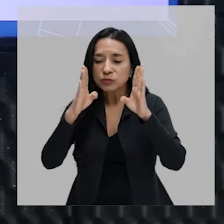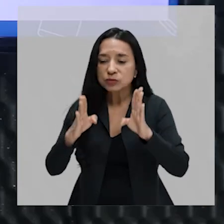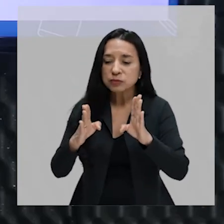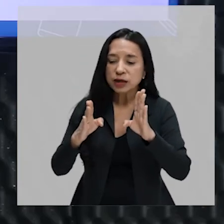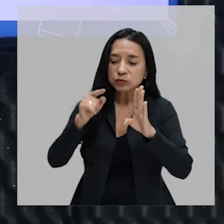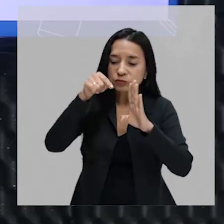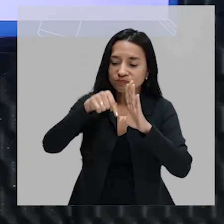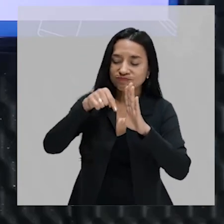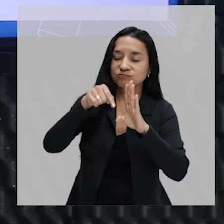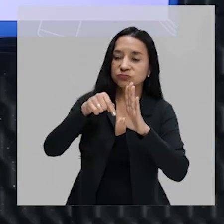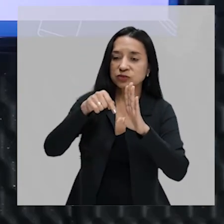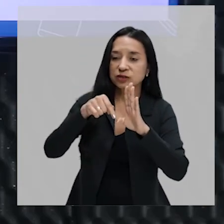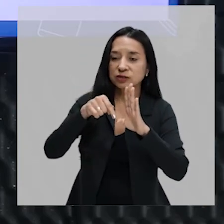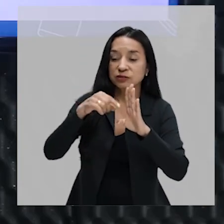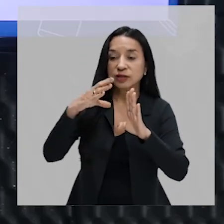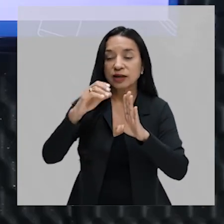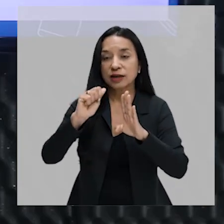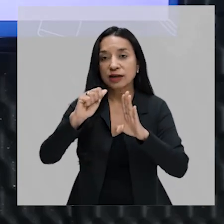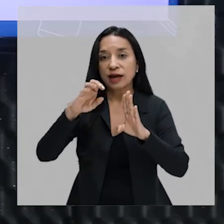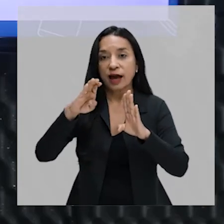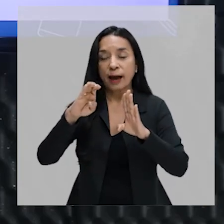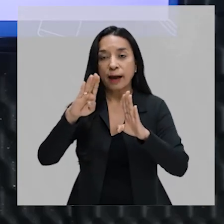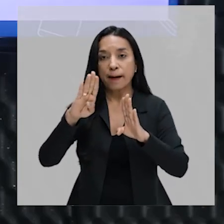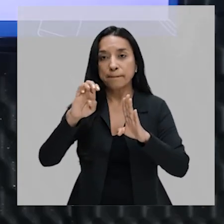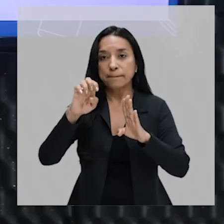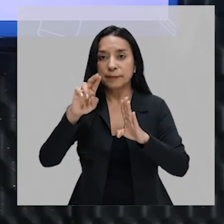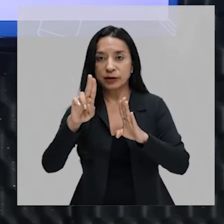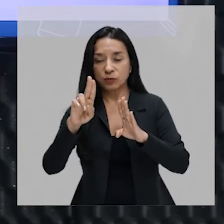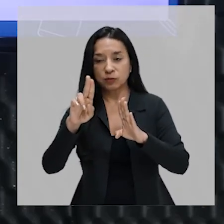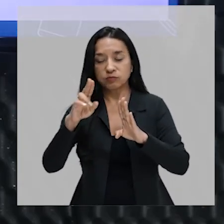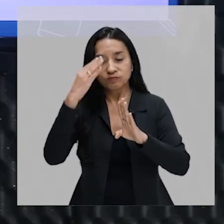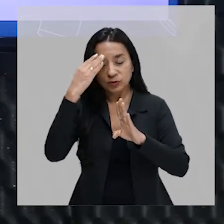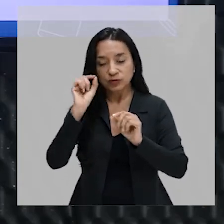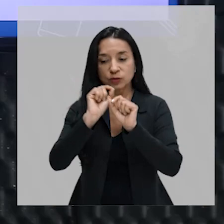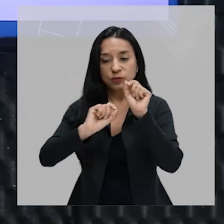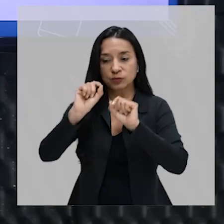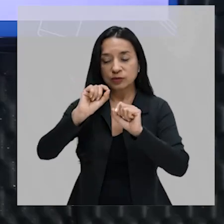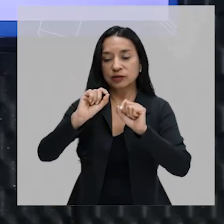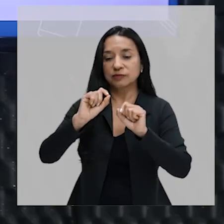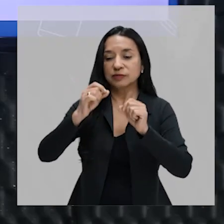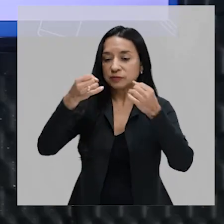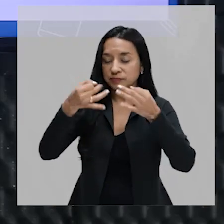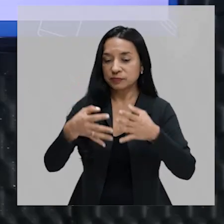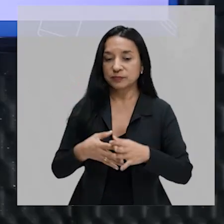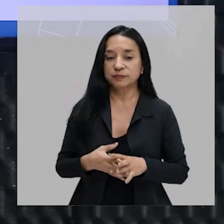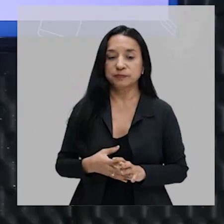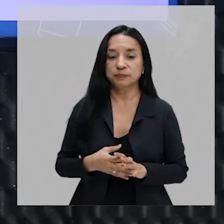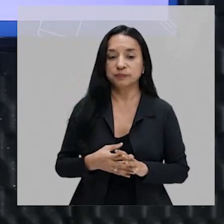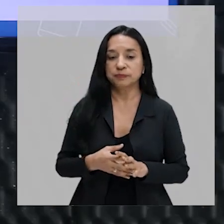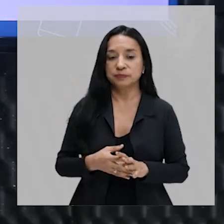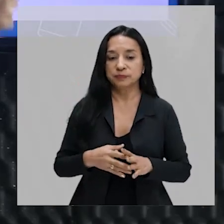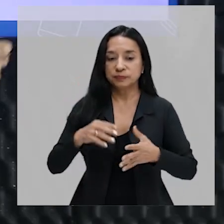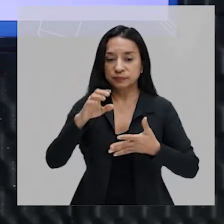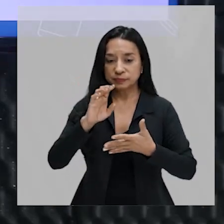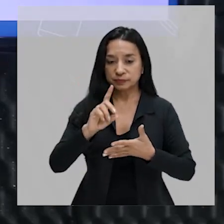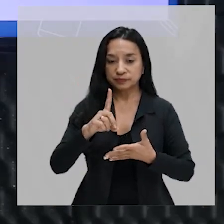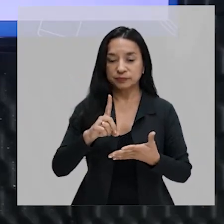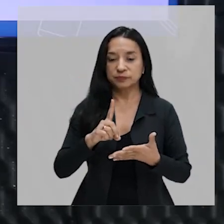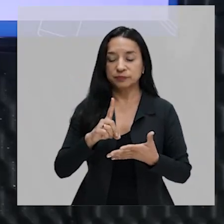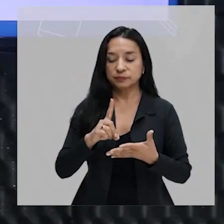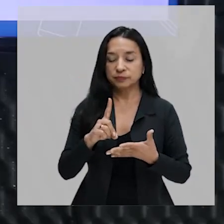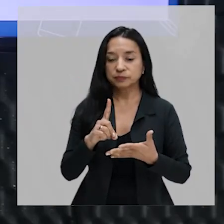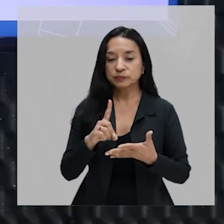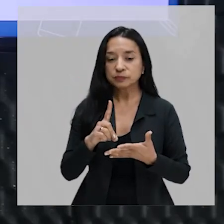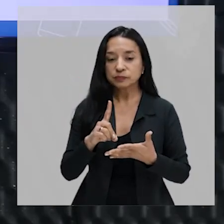cabe? Cabeu. Entendeu agora o que eu estou querendo dizer? Pois é. Empresário reaver judicialmente a posse do seu